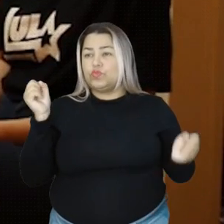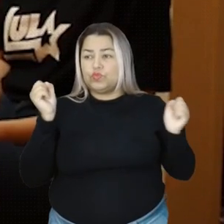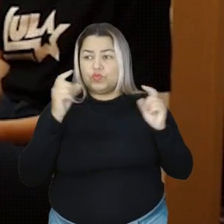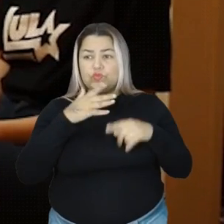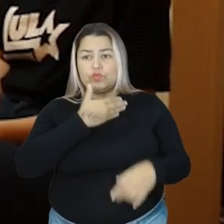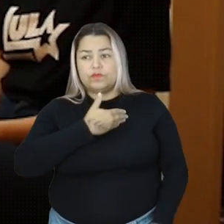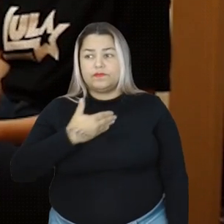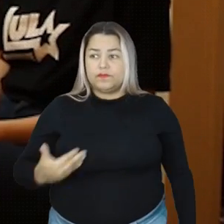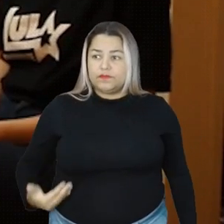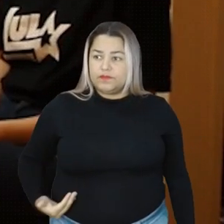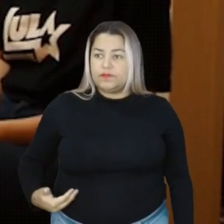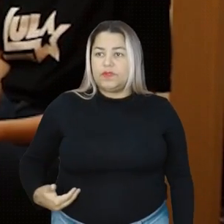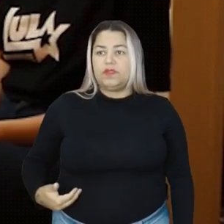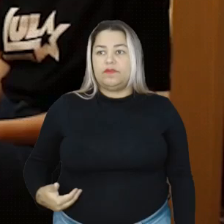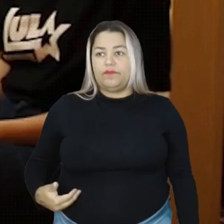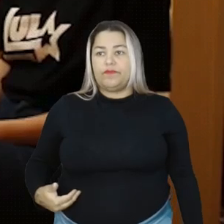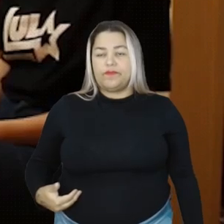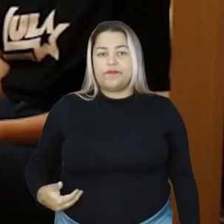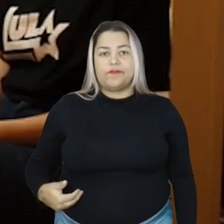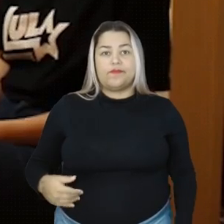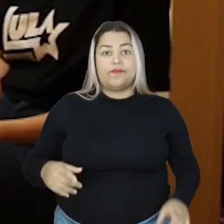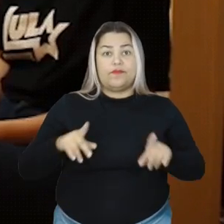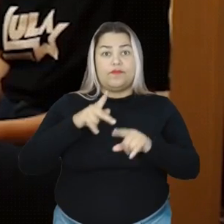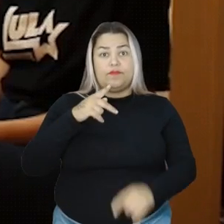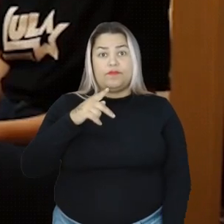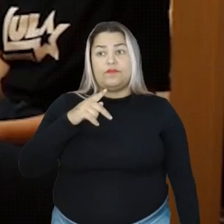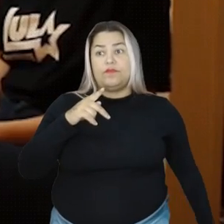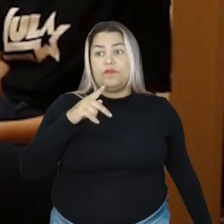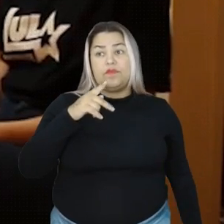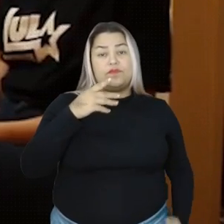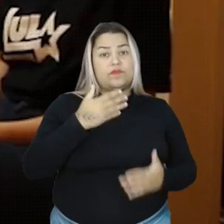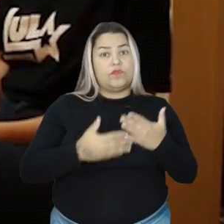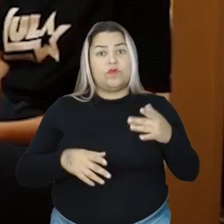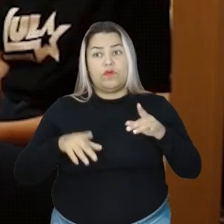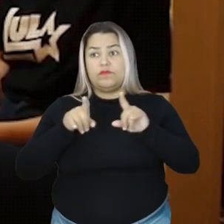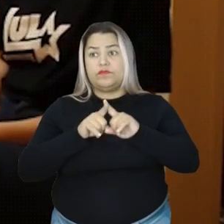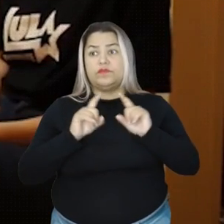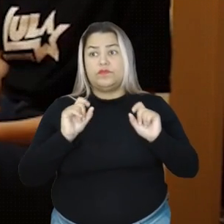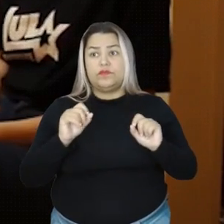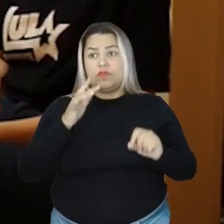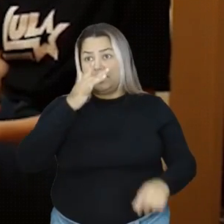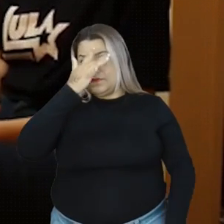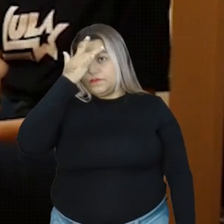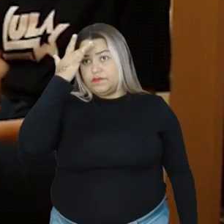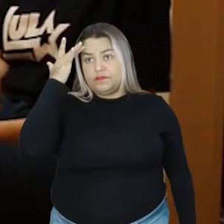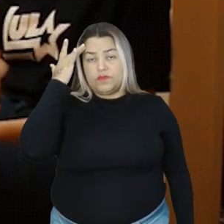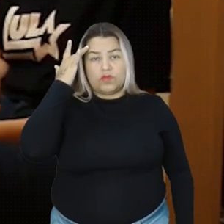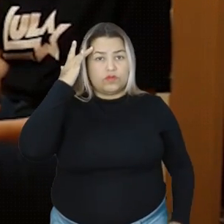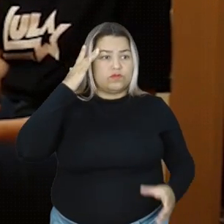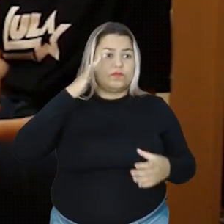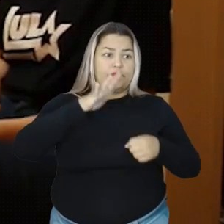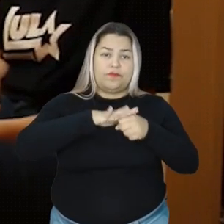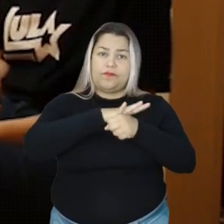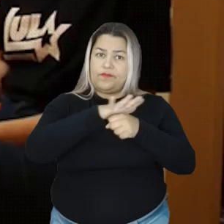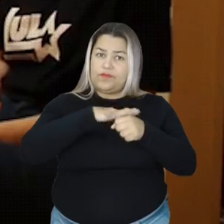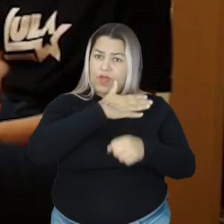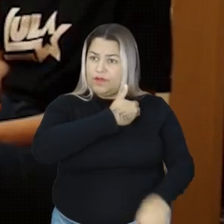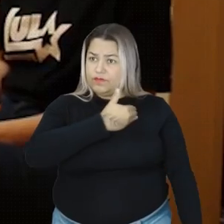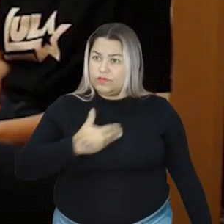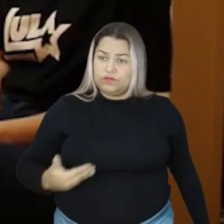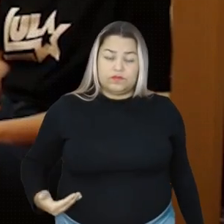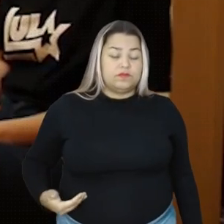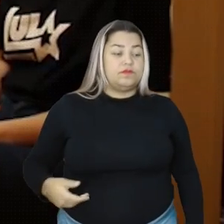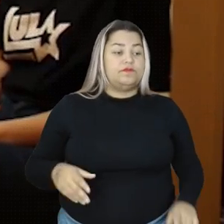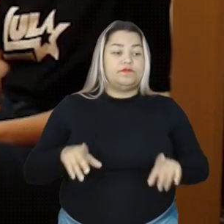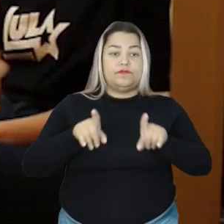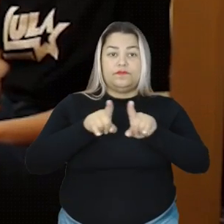governo e o PDT, o pessoal que rodeava ali o governo, não soube fazer.